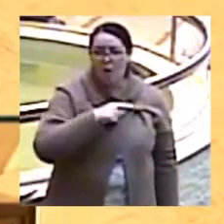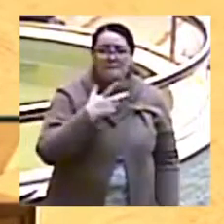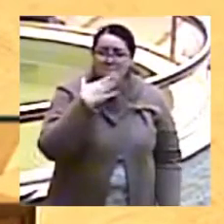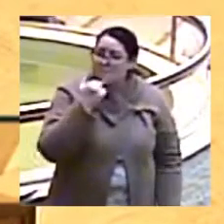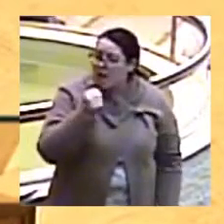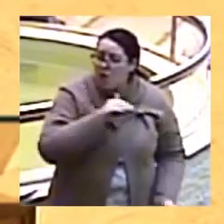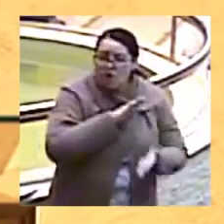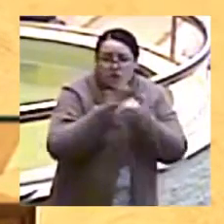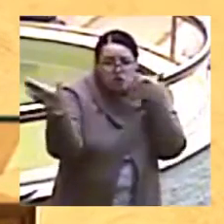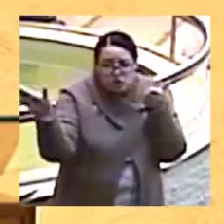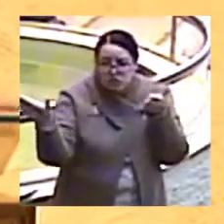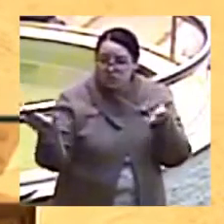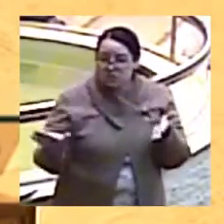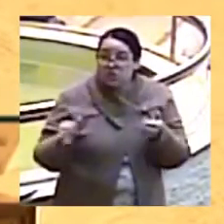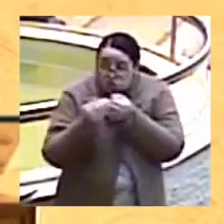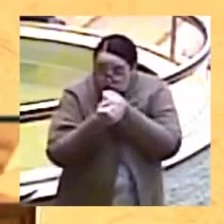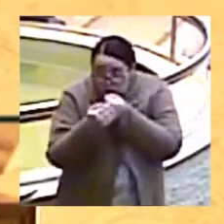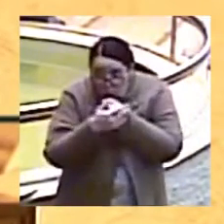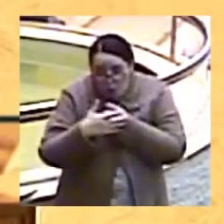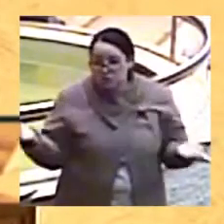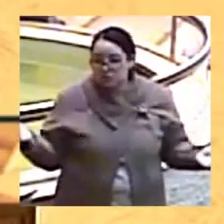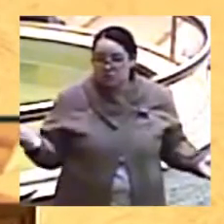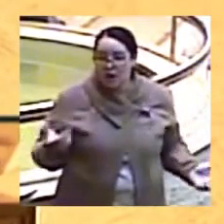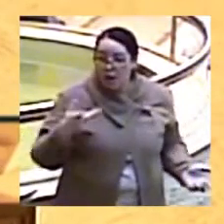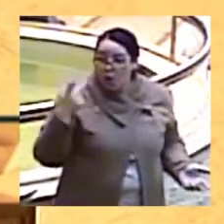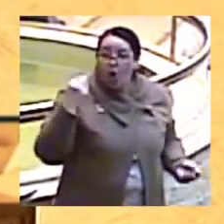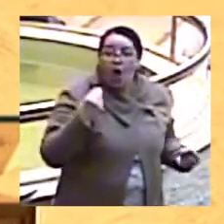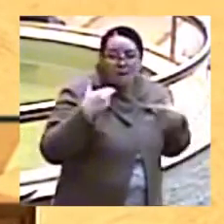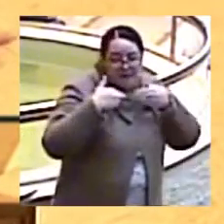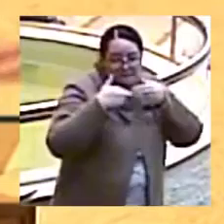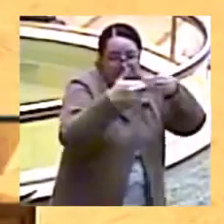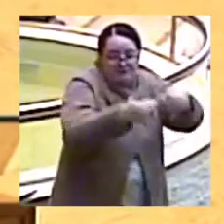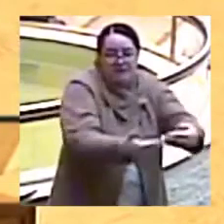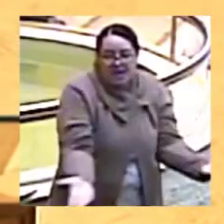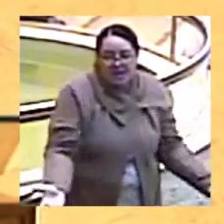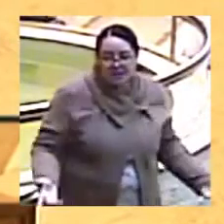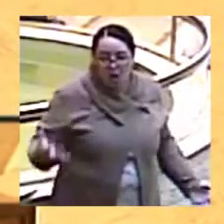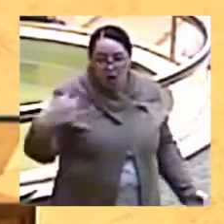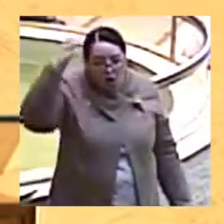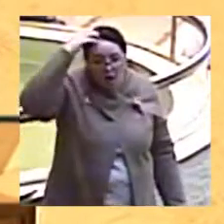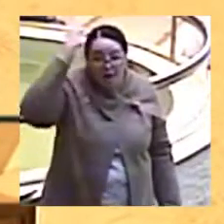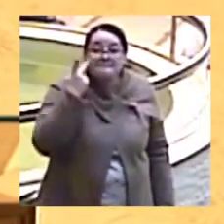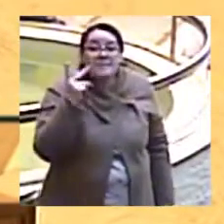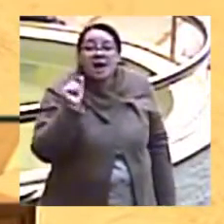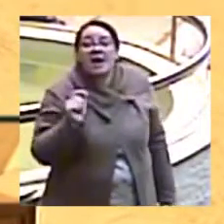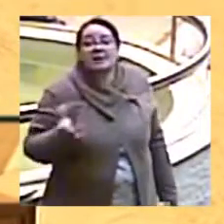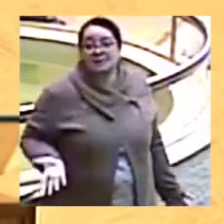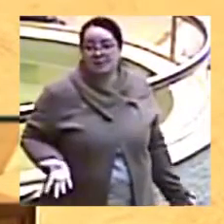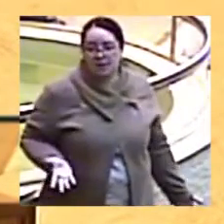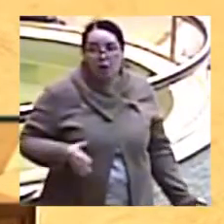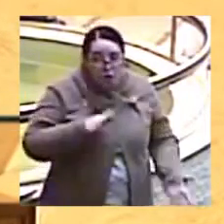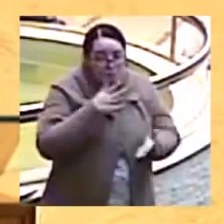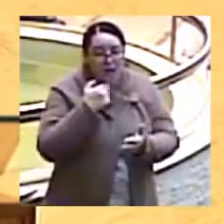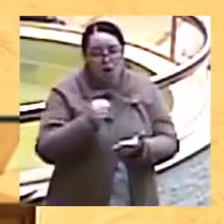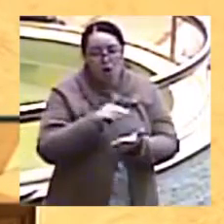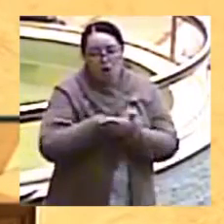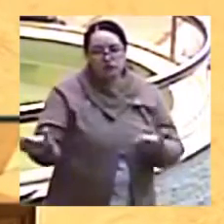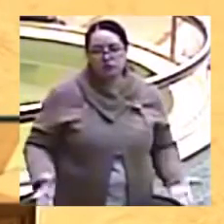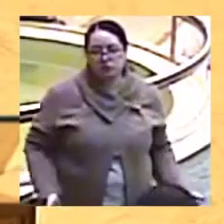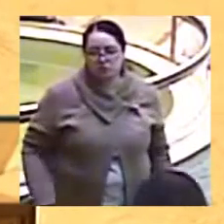que se desgastar? Não tem jeito mesmo? Para que? Mas aí Davi,